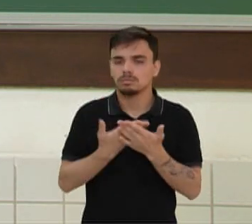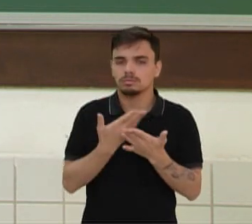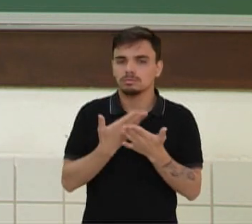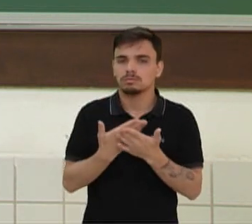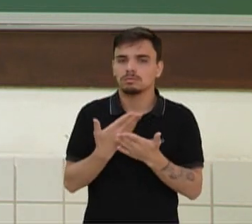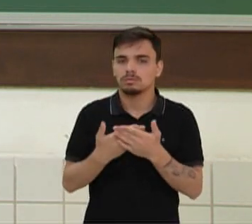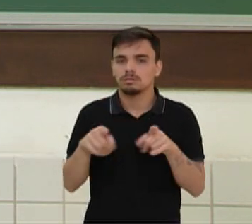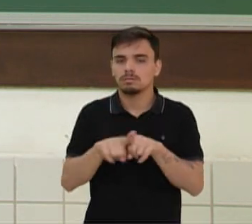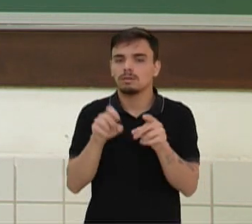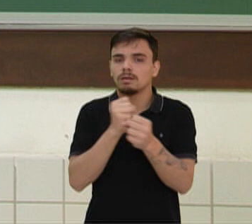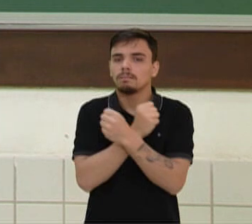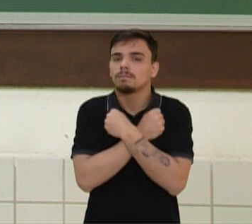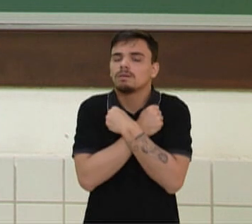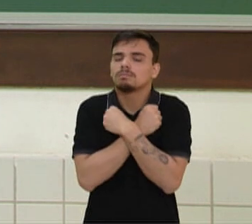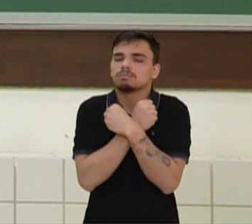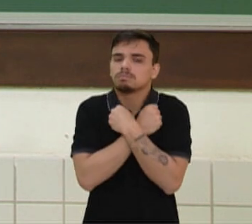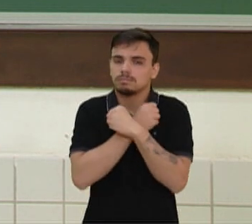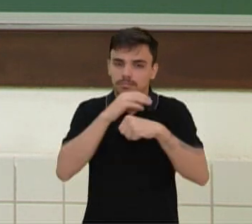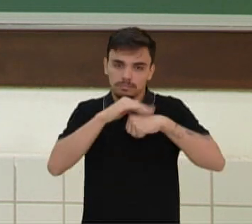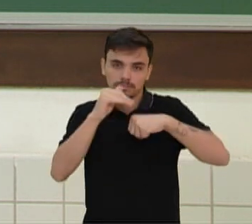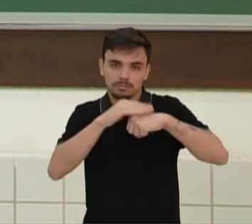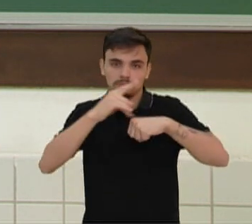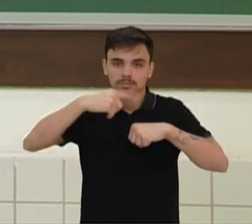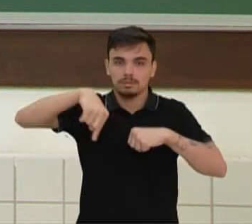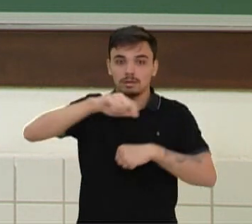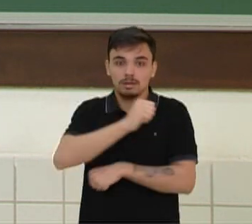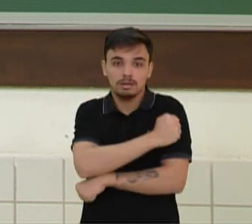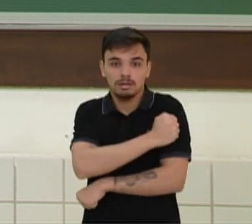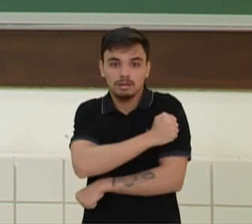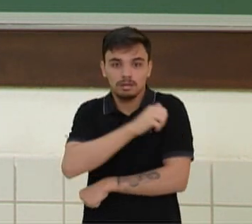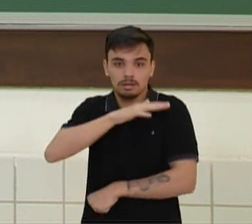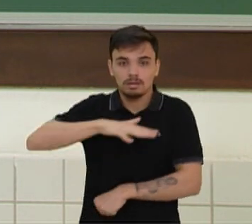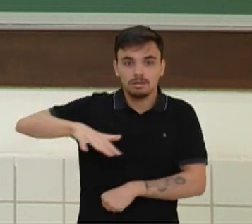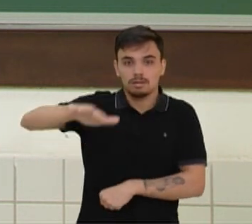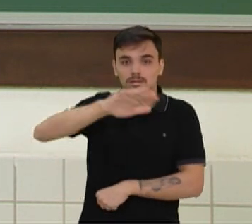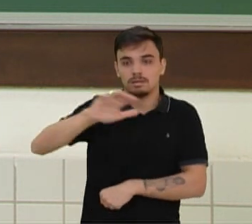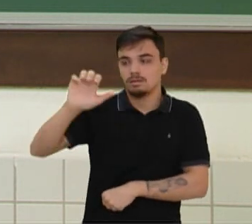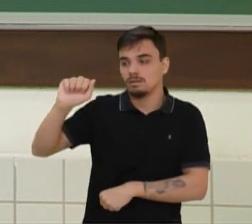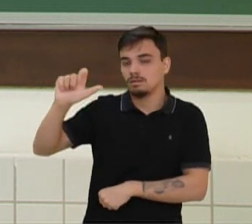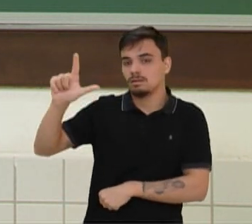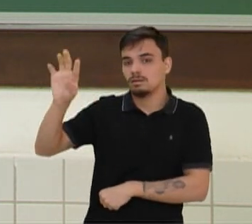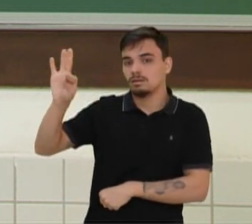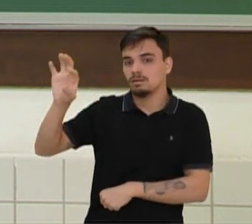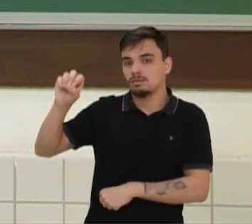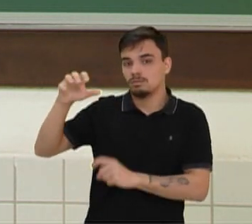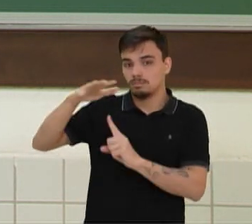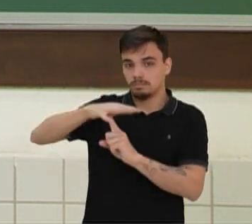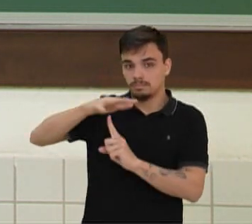estudos e um abraço carinhoso para os estudantes de Alto Paraná.